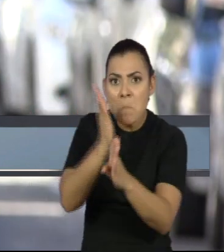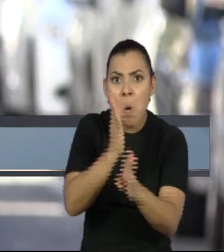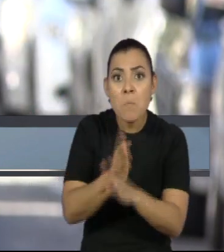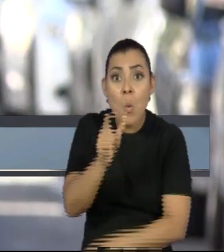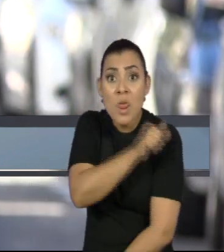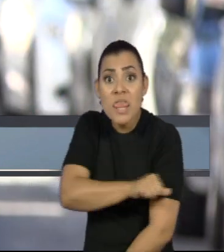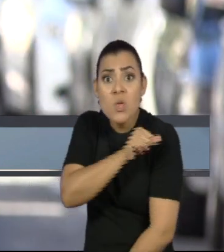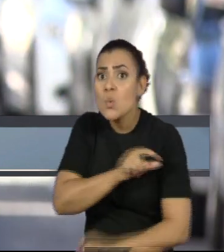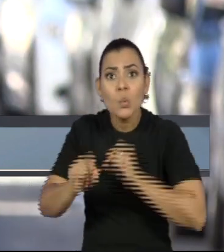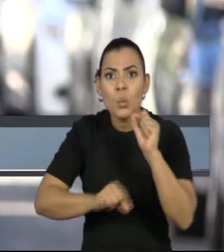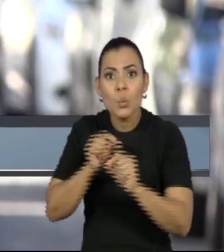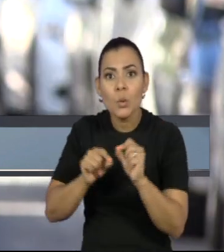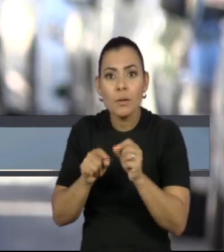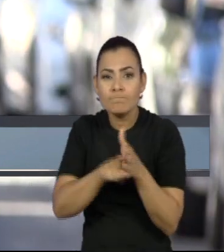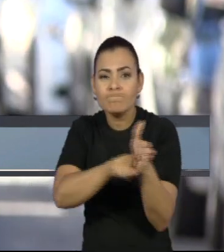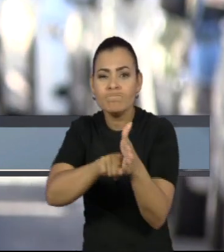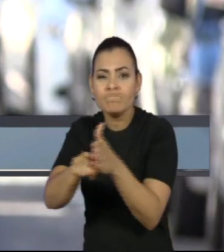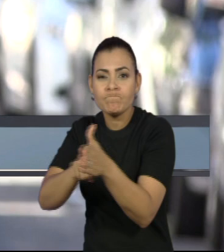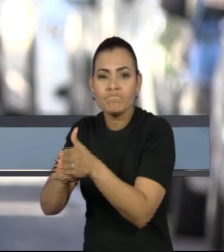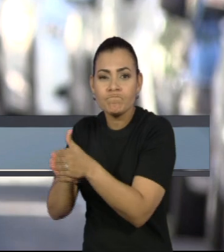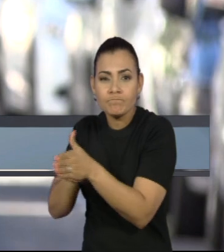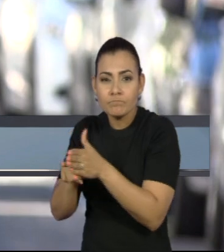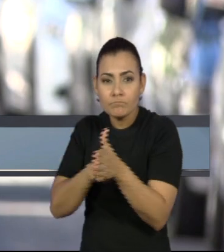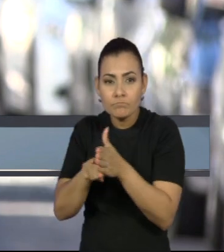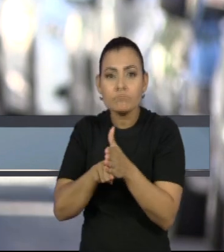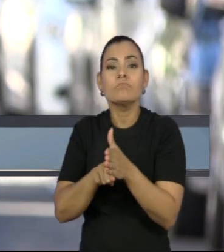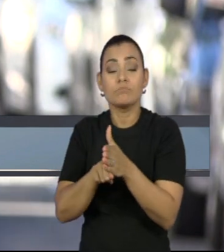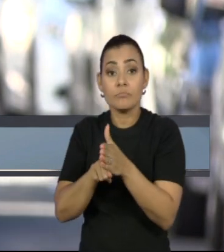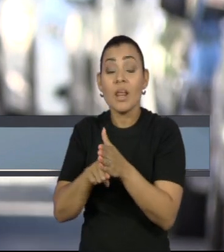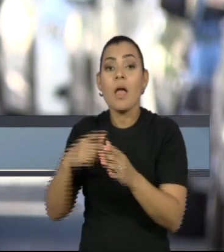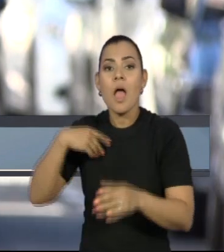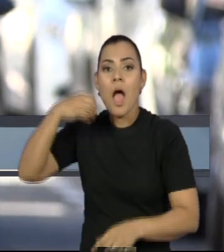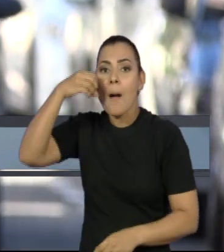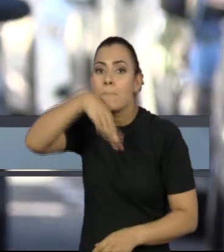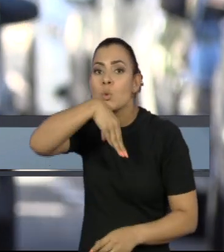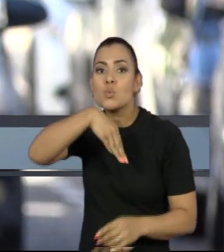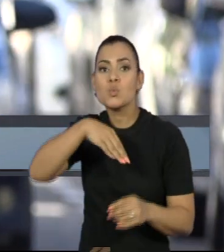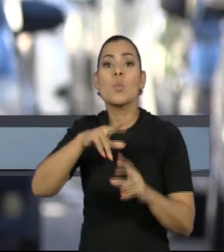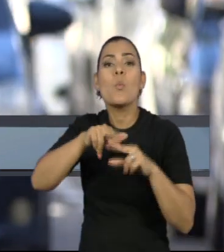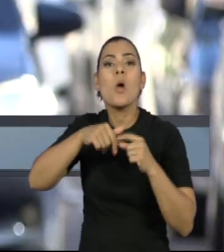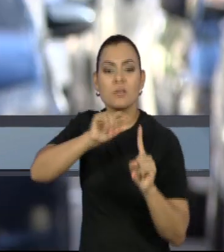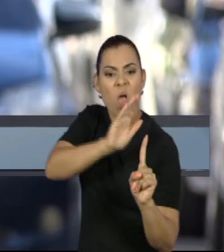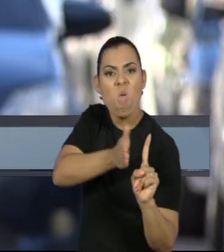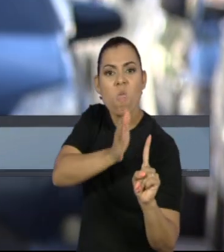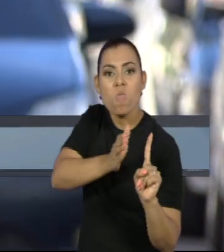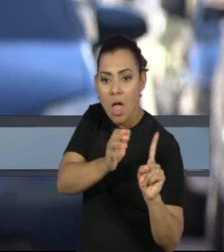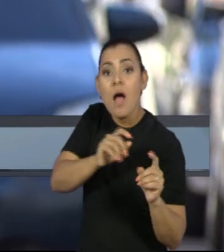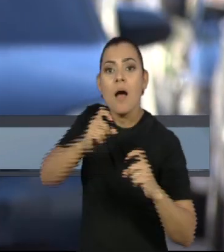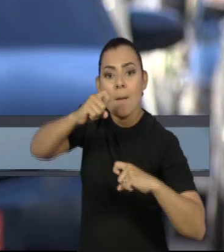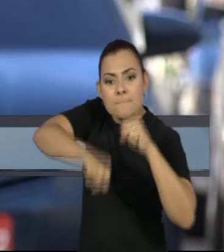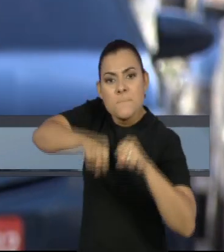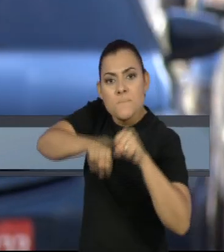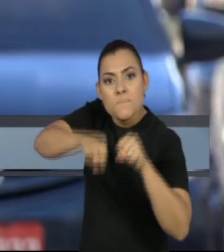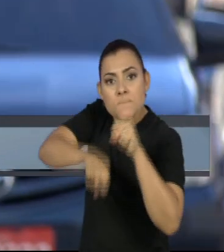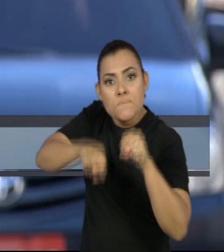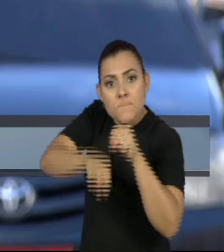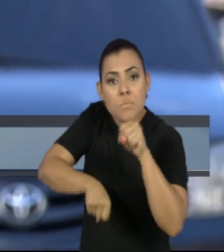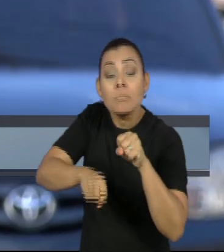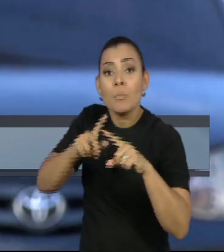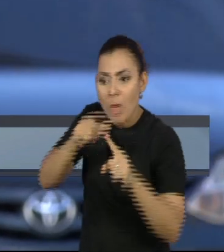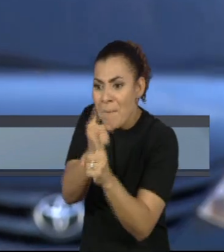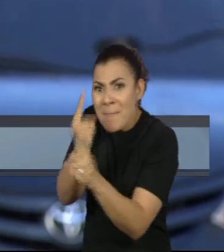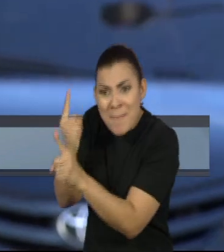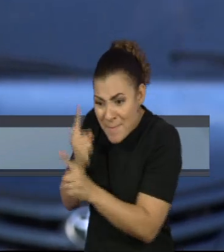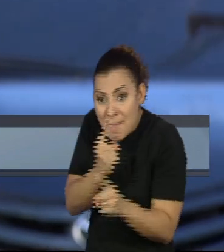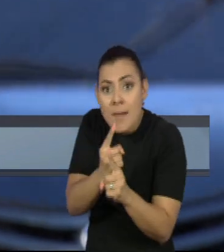Janeiro a Operação Caçada, que tinha como objetivo combater o abuso sexual infantil e a produção, posse e